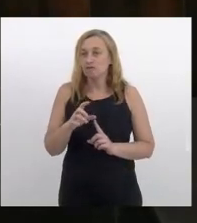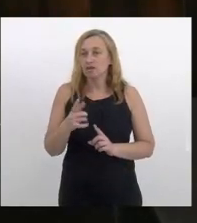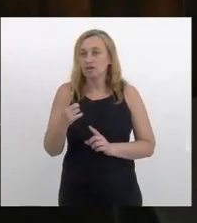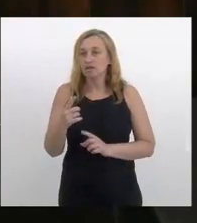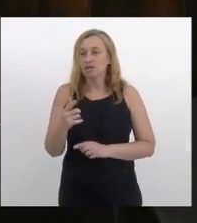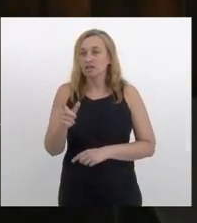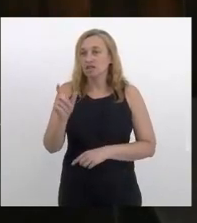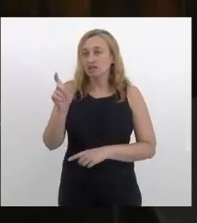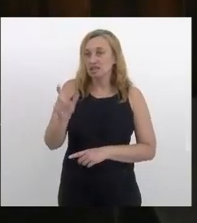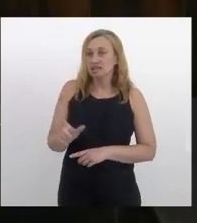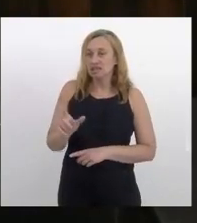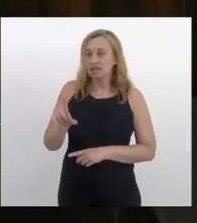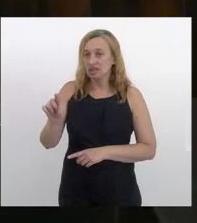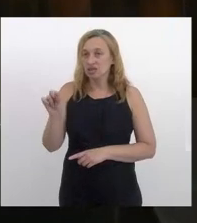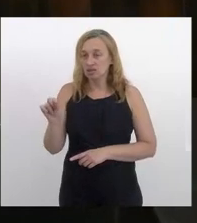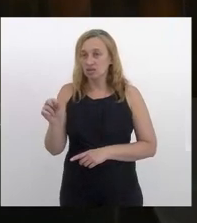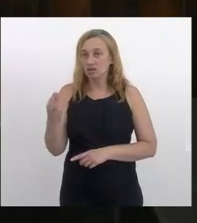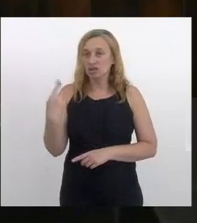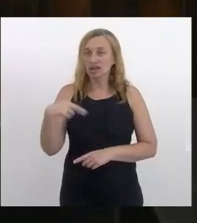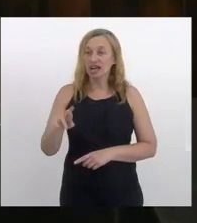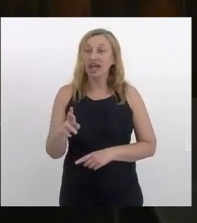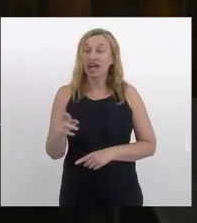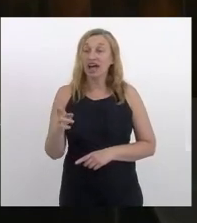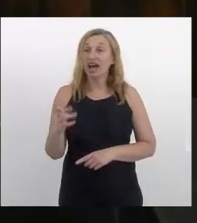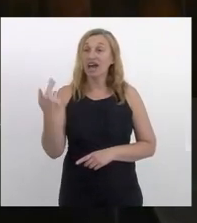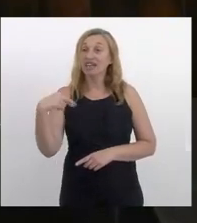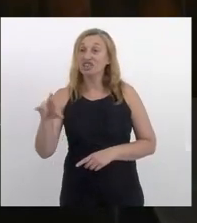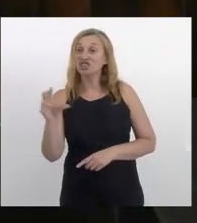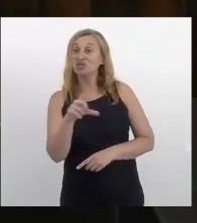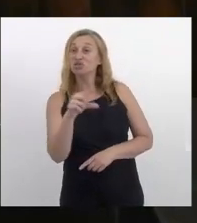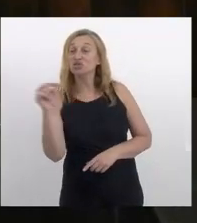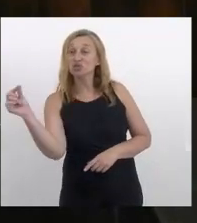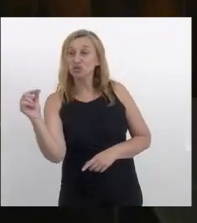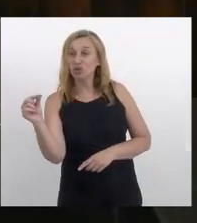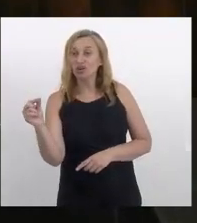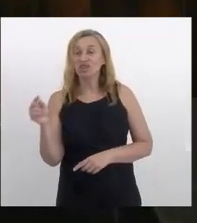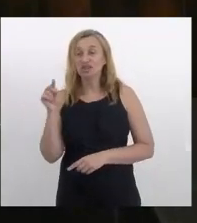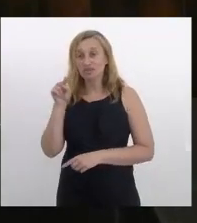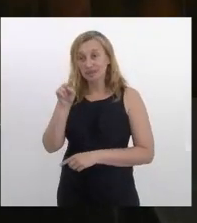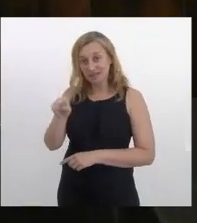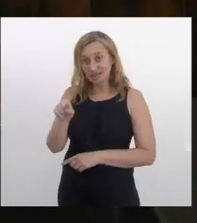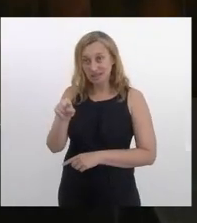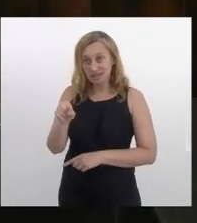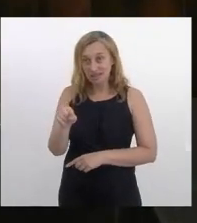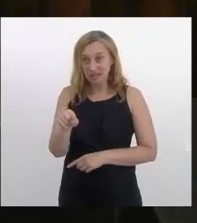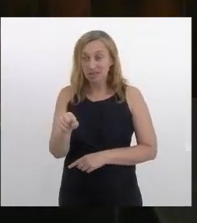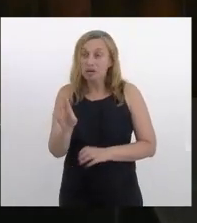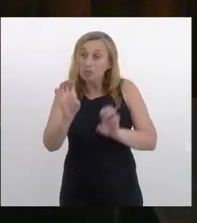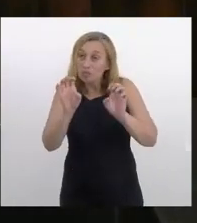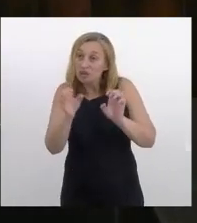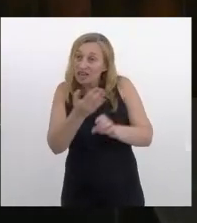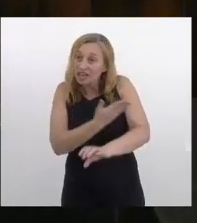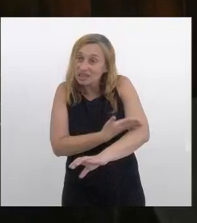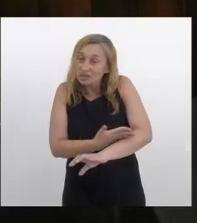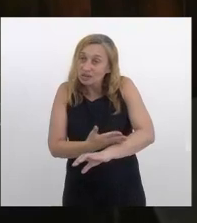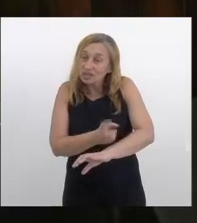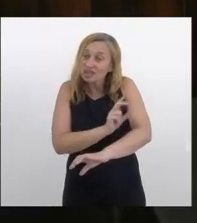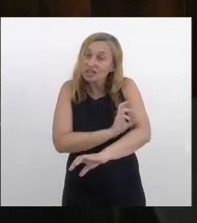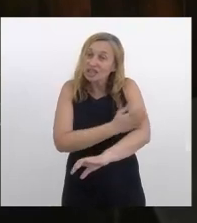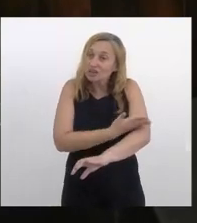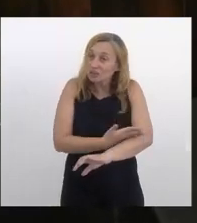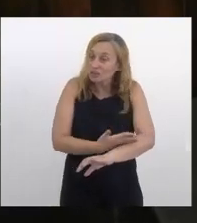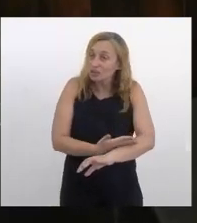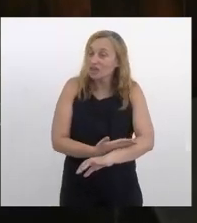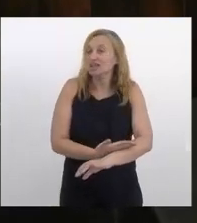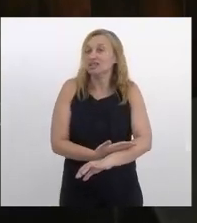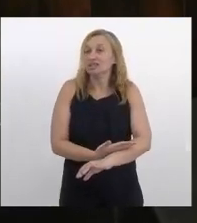religião. A religião te escolhe. E você, de berço, por educação, educação que cabe